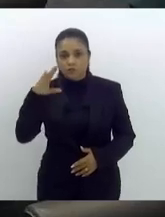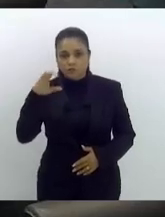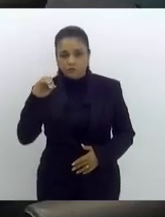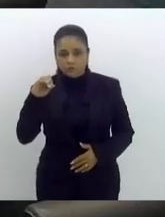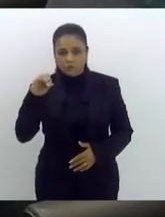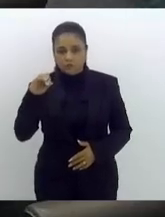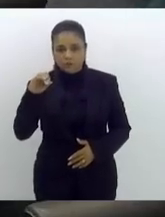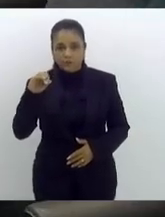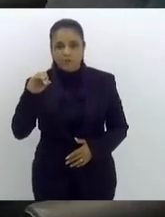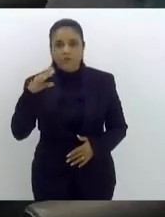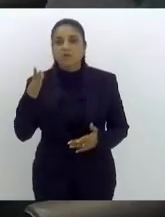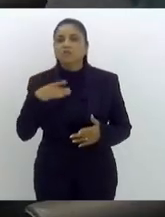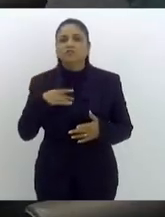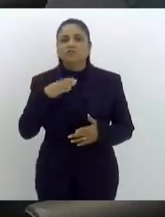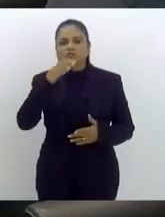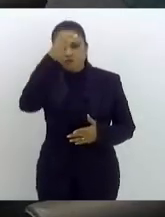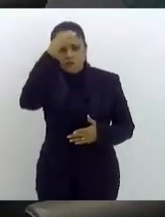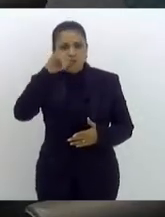Tia Ju, presidente.